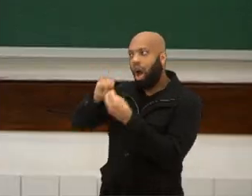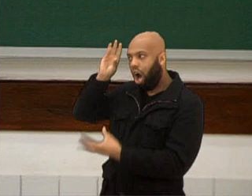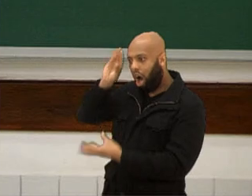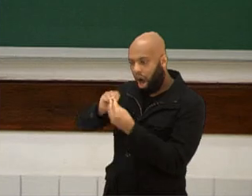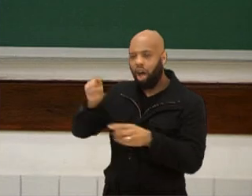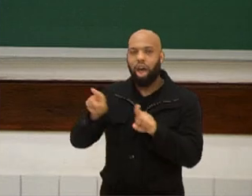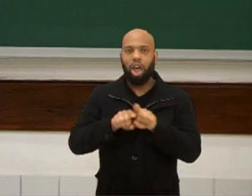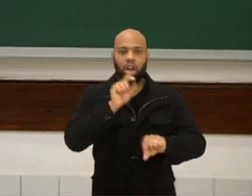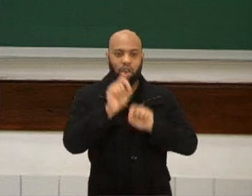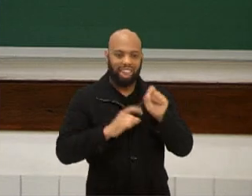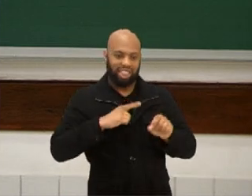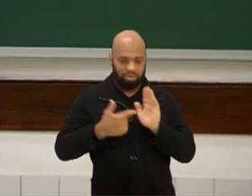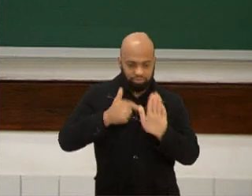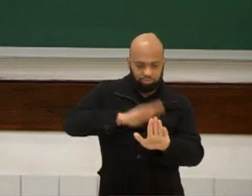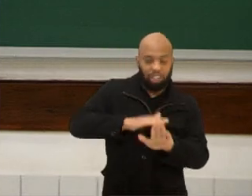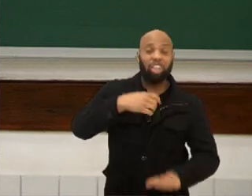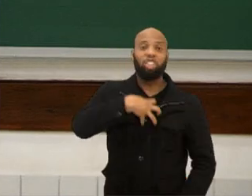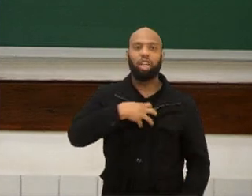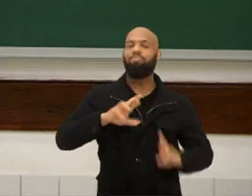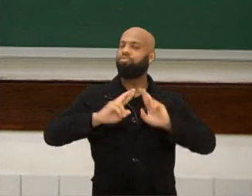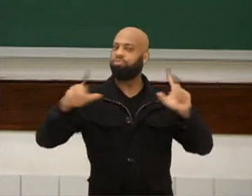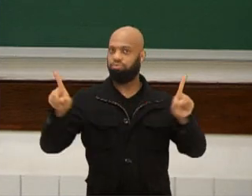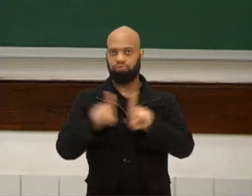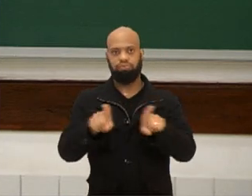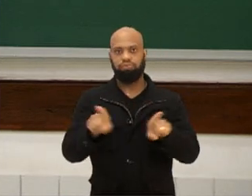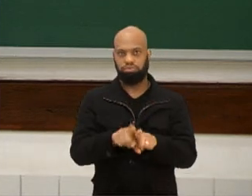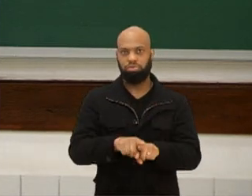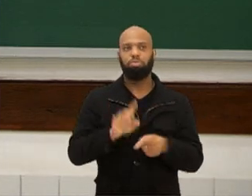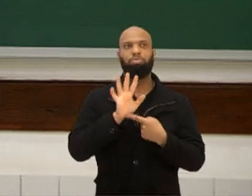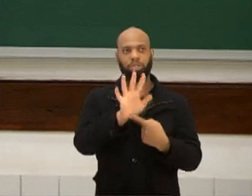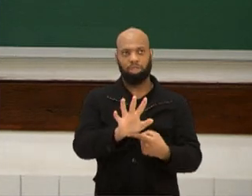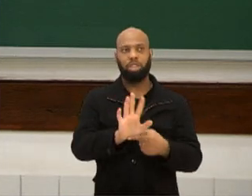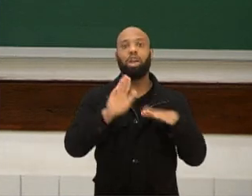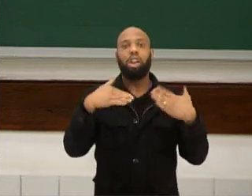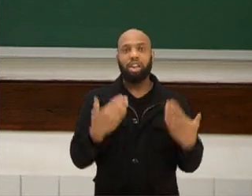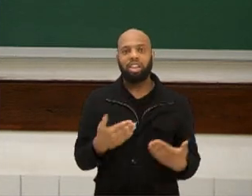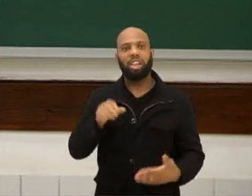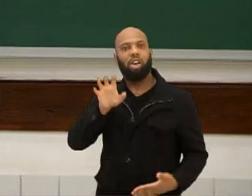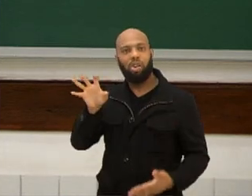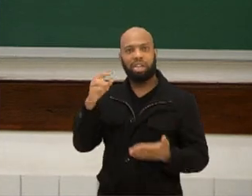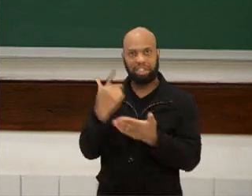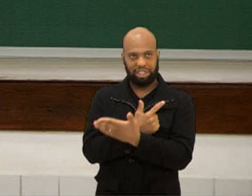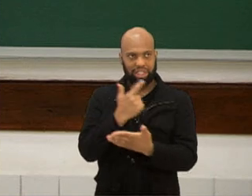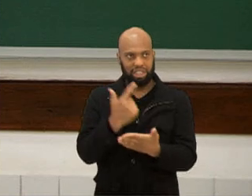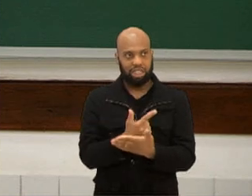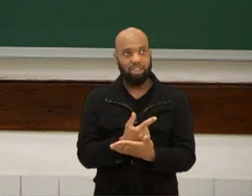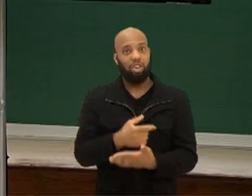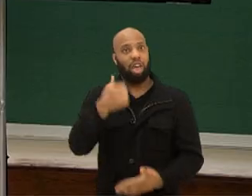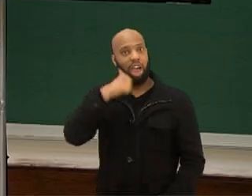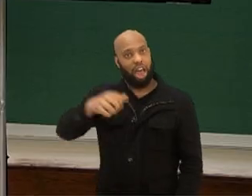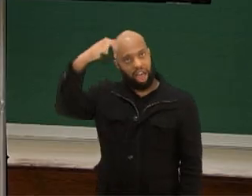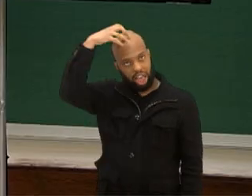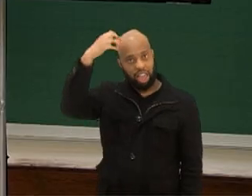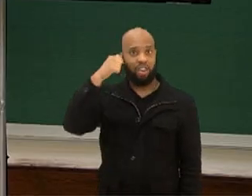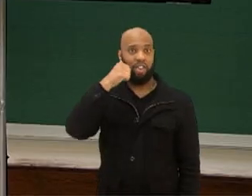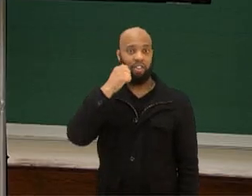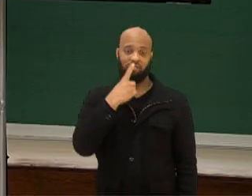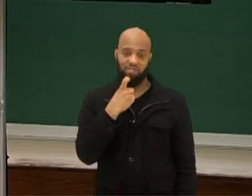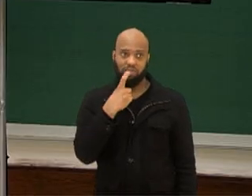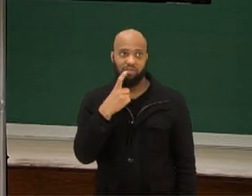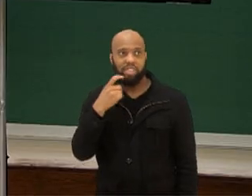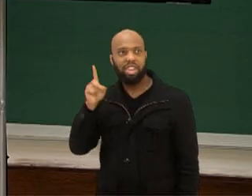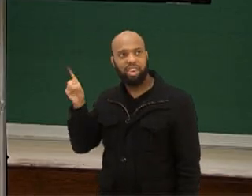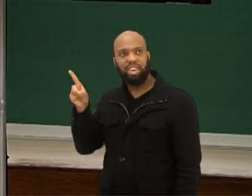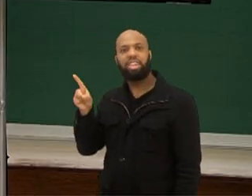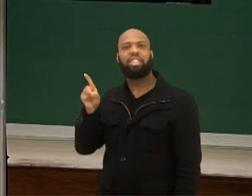compreenda aquilo que está ali de uma forma diferente, um destaque. Então, este livro, A Rainha Vermelha, volta a